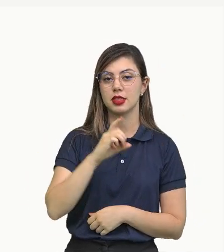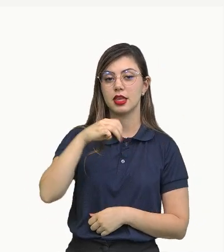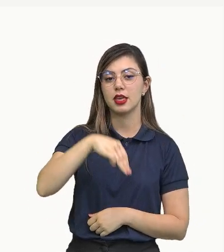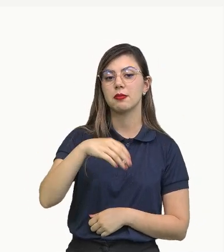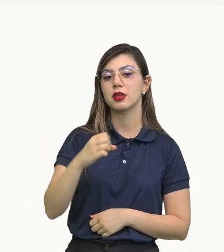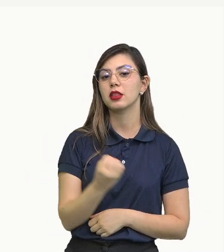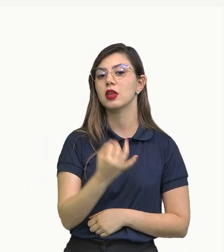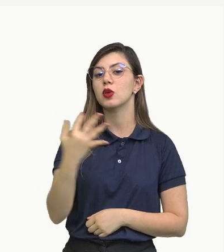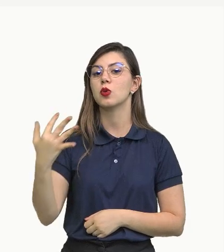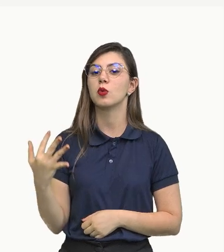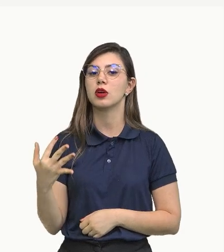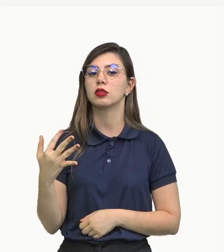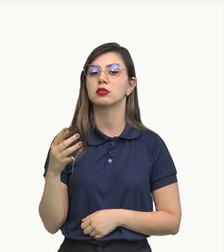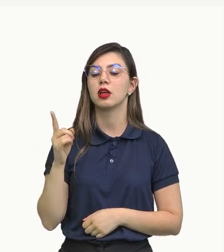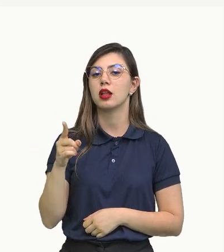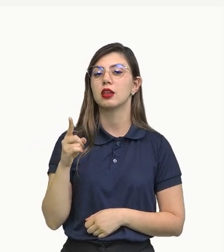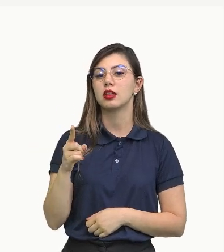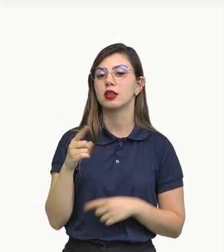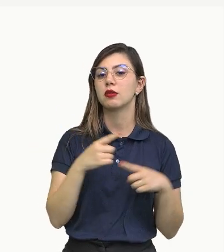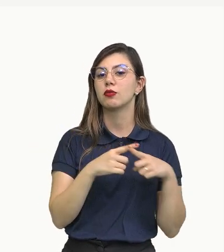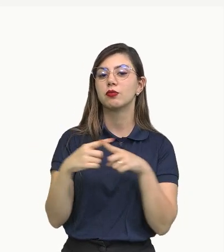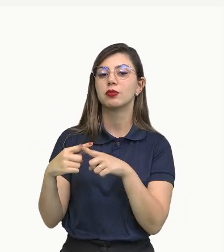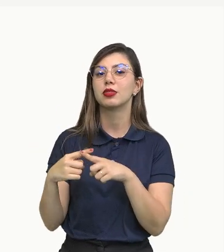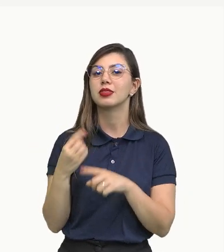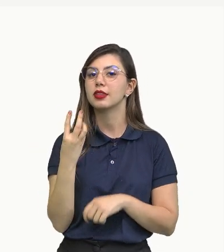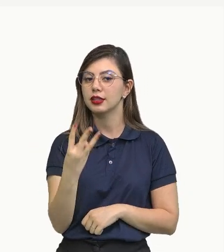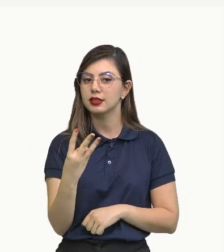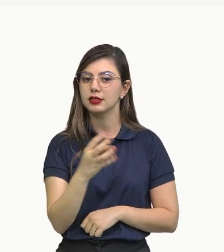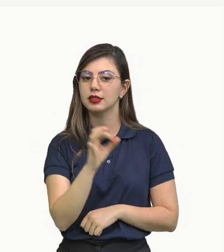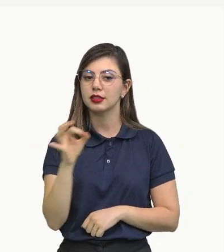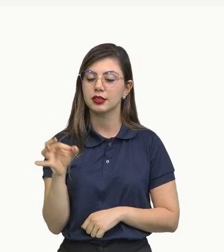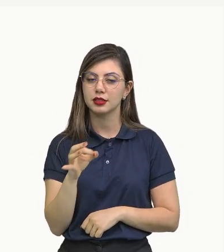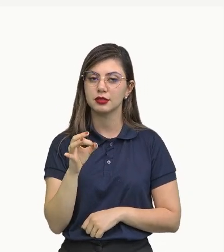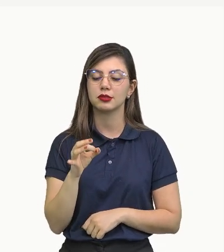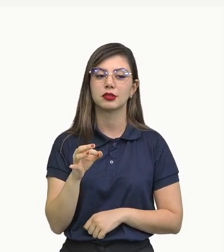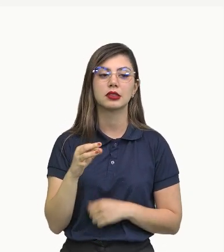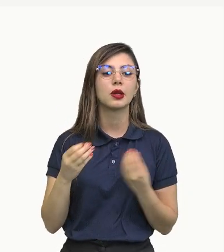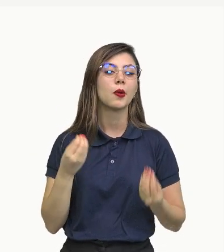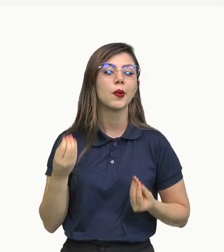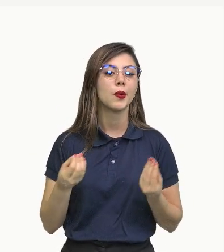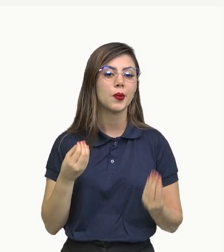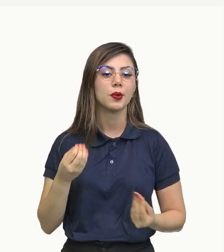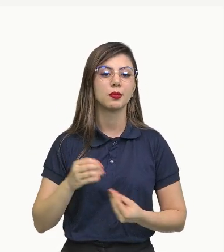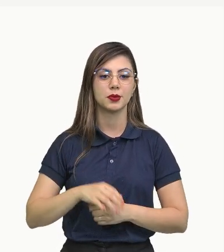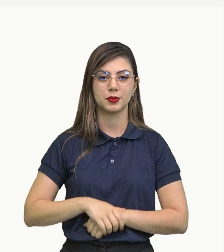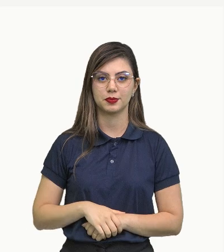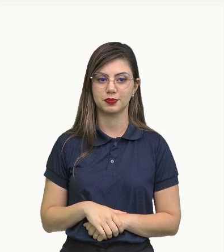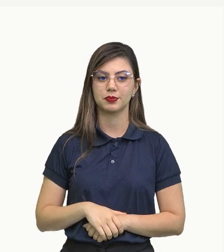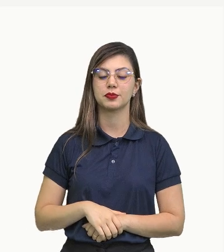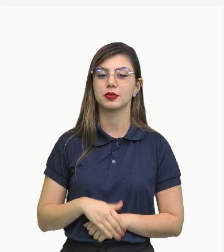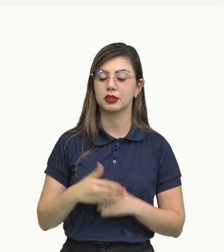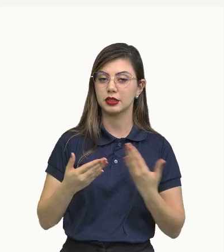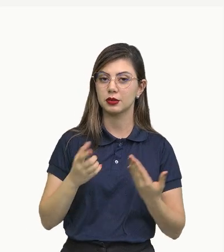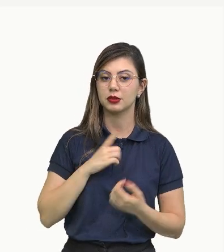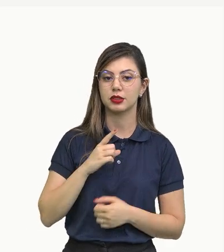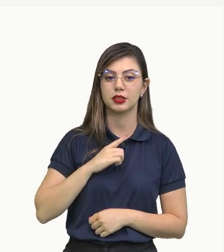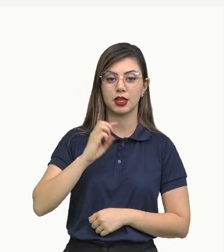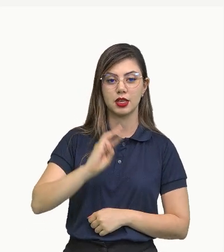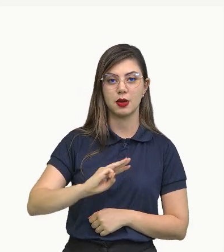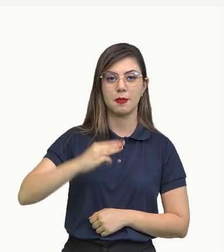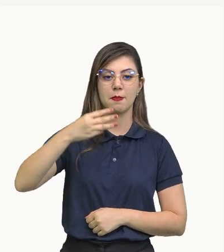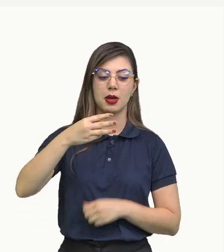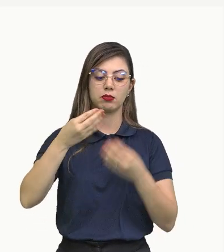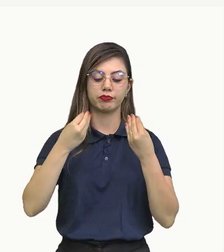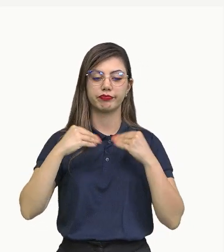quantas vezes na multiplicação? 3. Então, é justo o quê? Que o expoente dele seja 3.